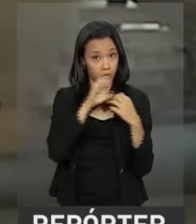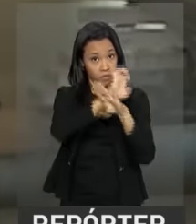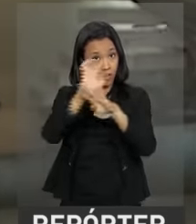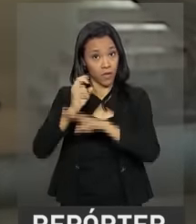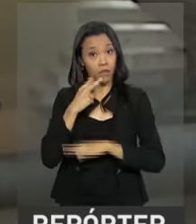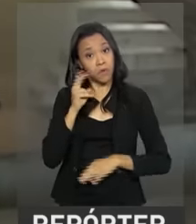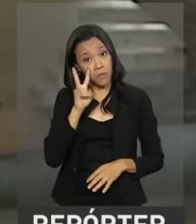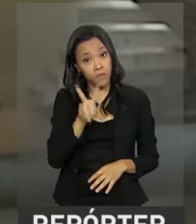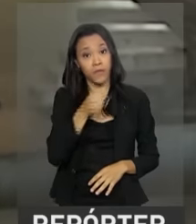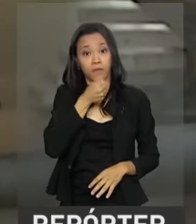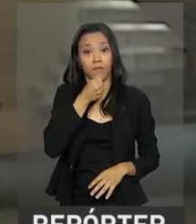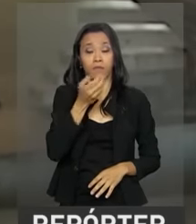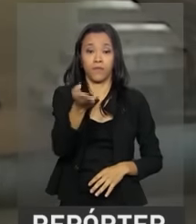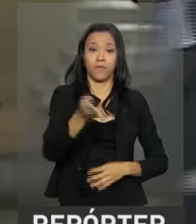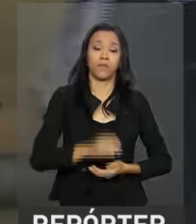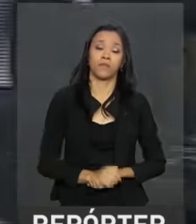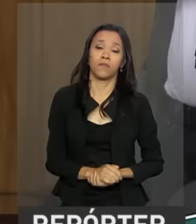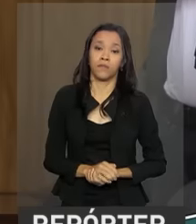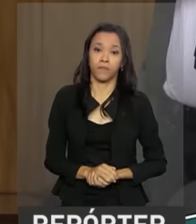ver um trecho dessa entrevista.